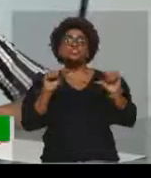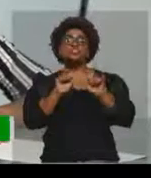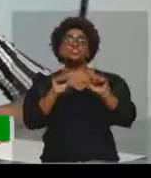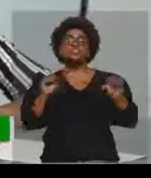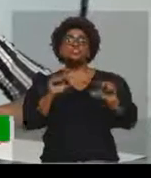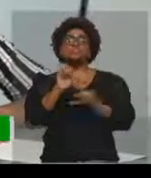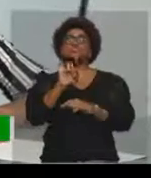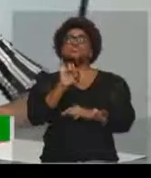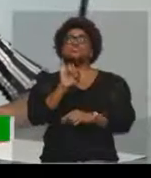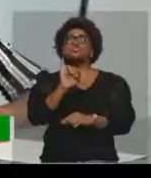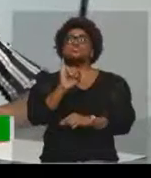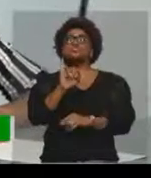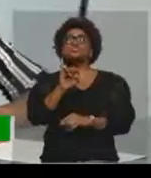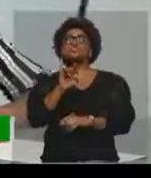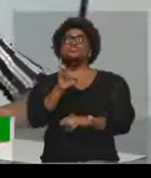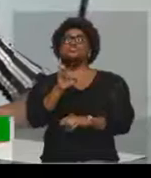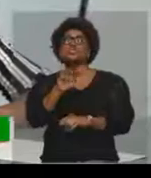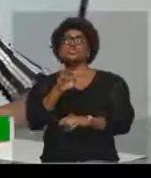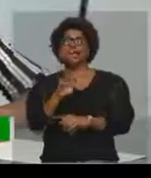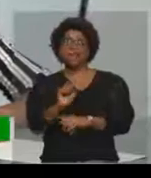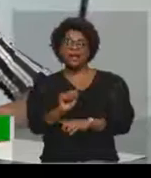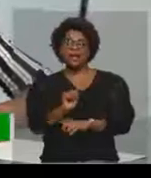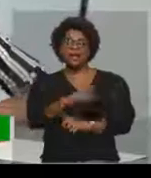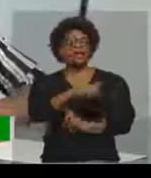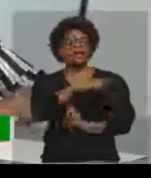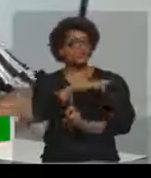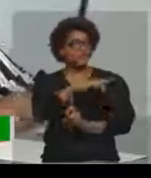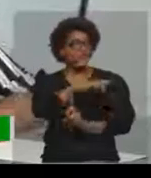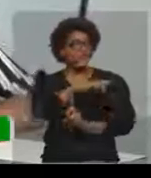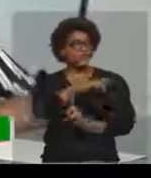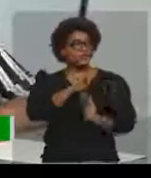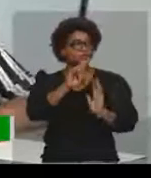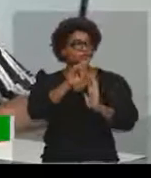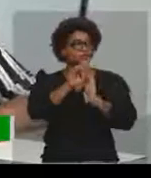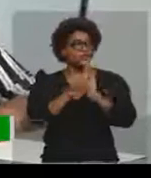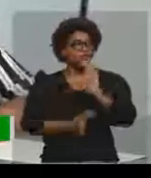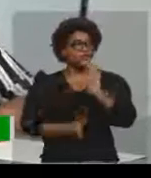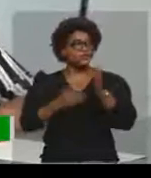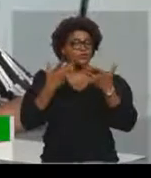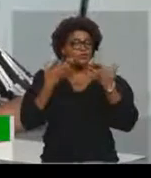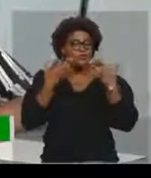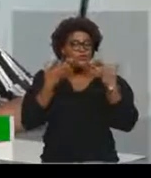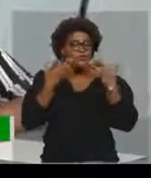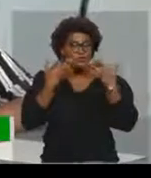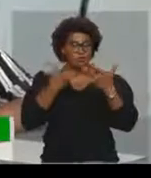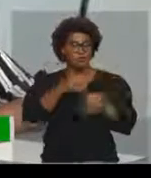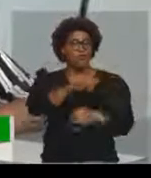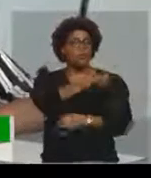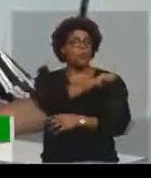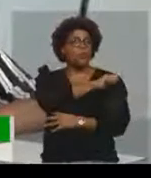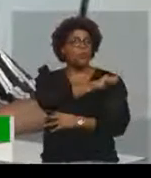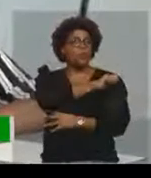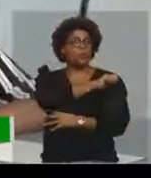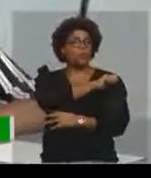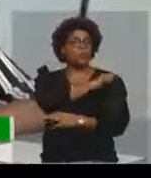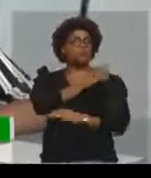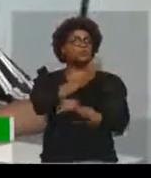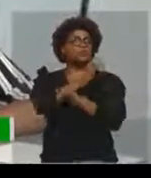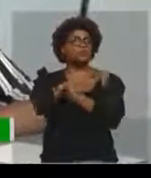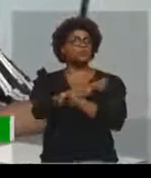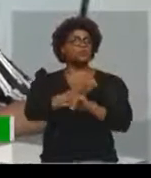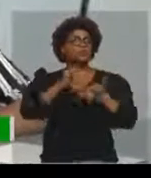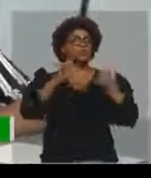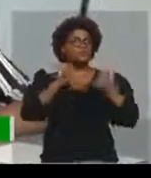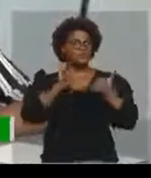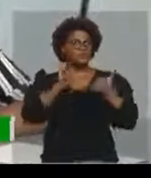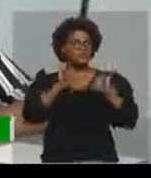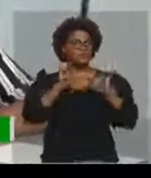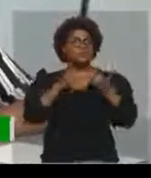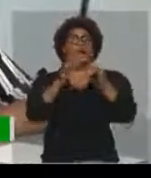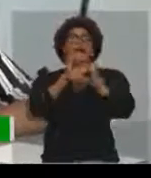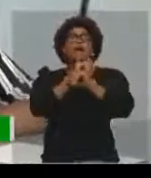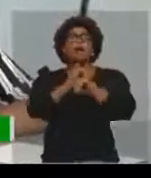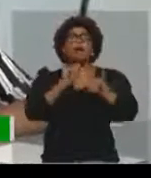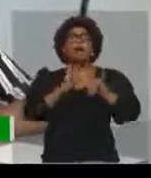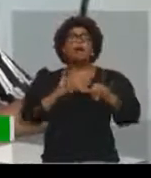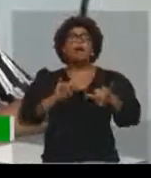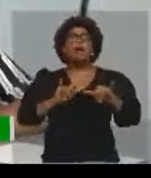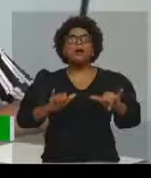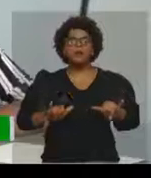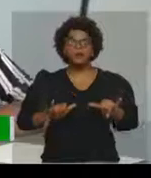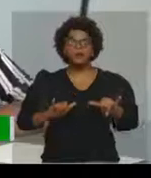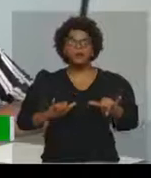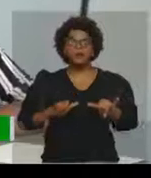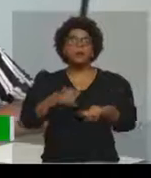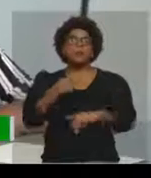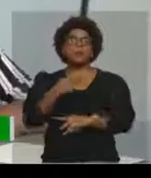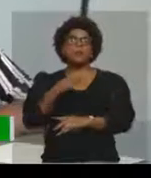sobre o texto teatral. E no oitavo ano, nós trabalhamos a notícia, a campanha publicitária e o texto de